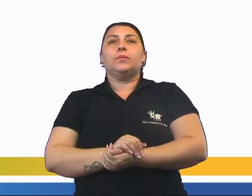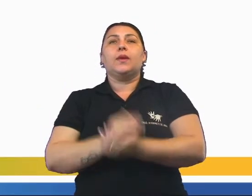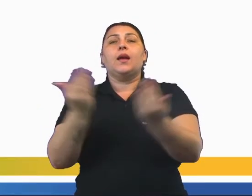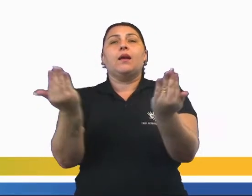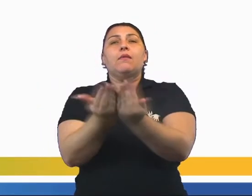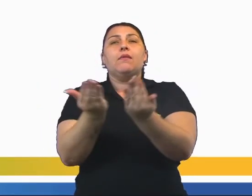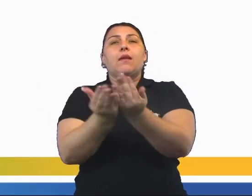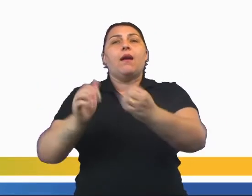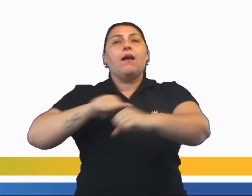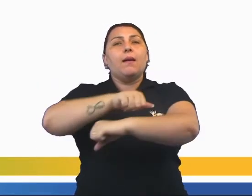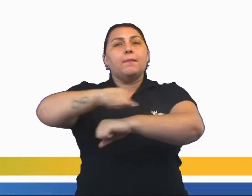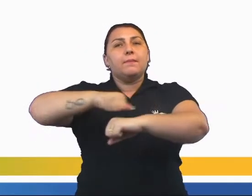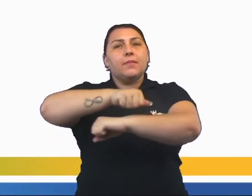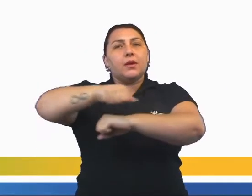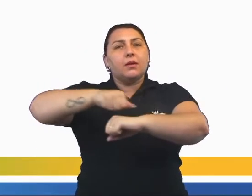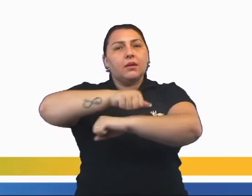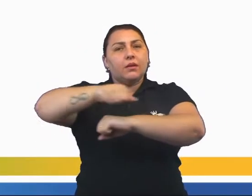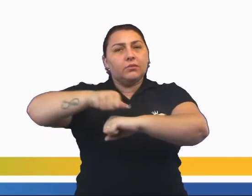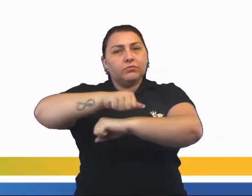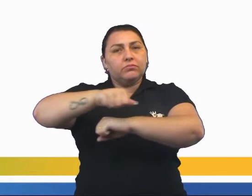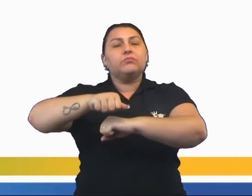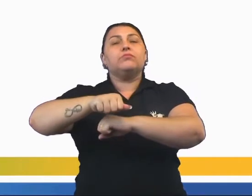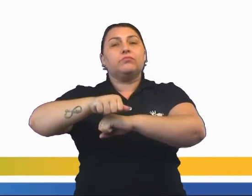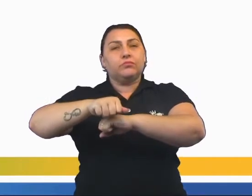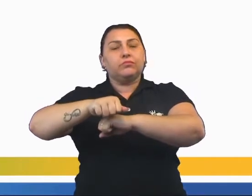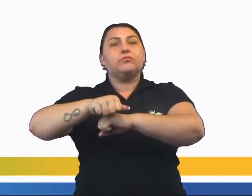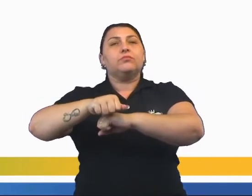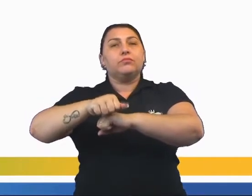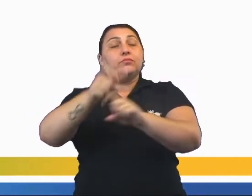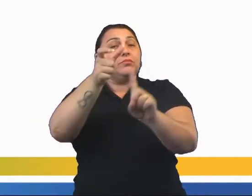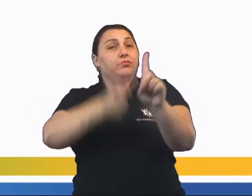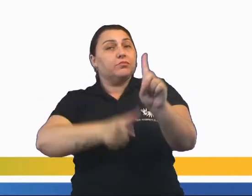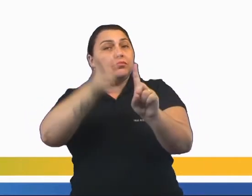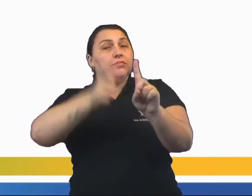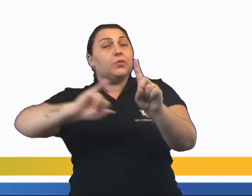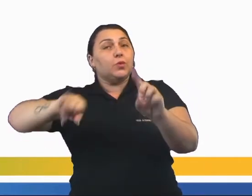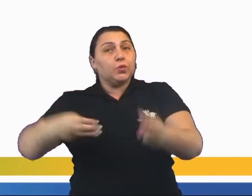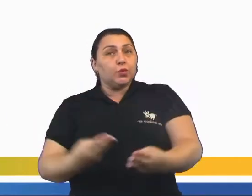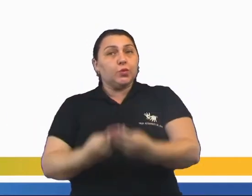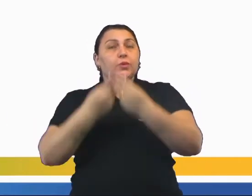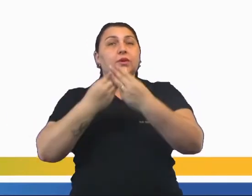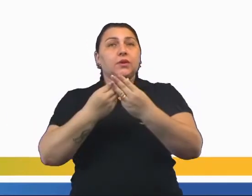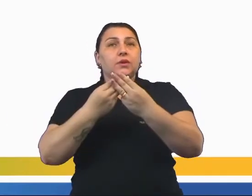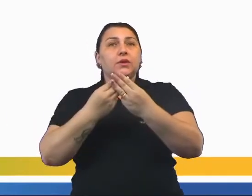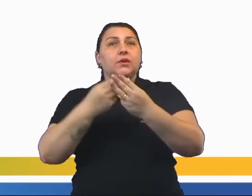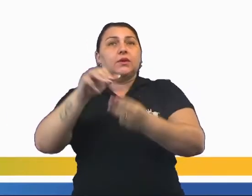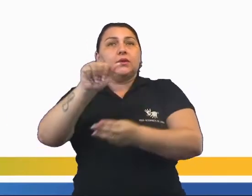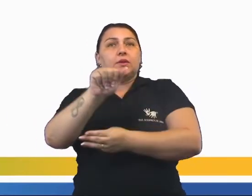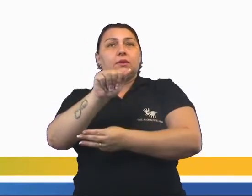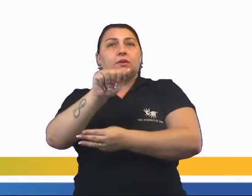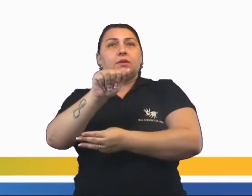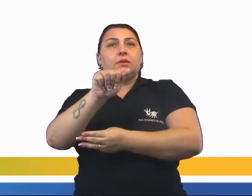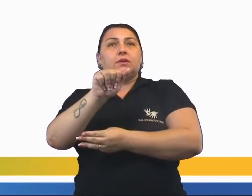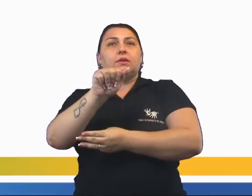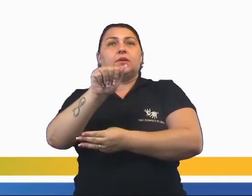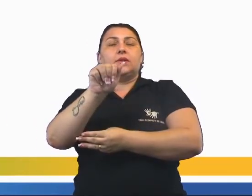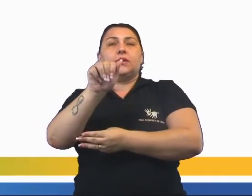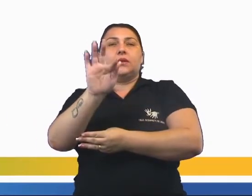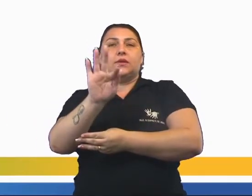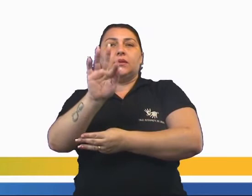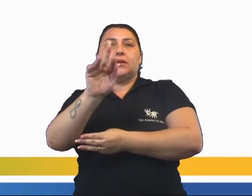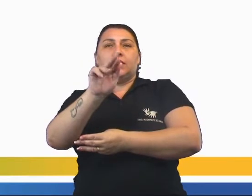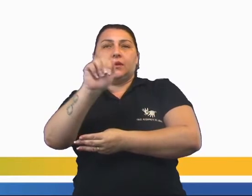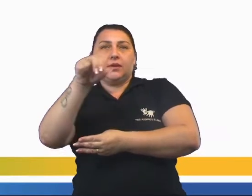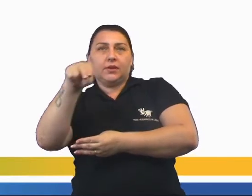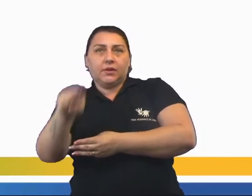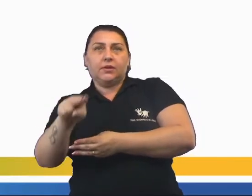cristianismo é Abraão, certo? O nome do personagem no judaísmo, na outra religião, é Avraham, não